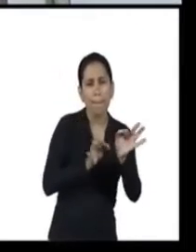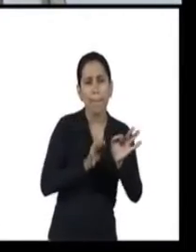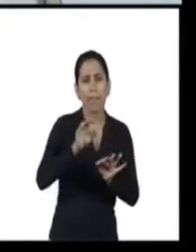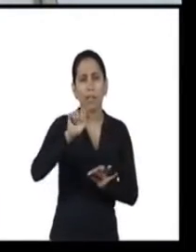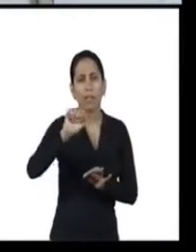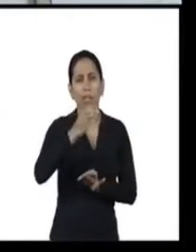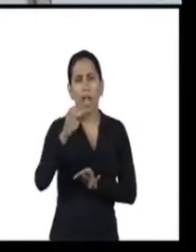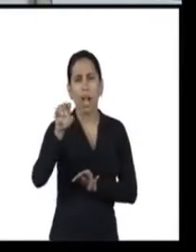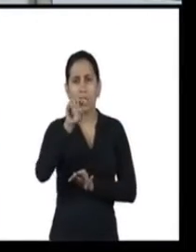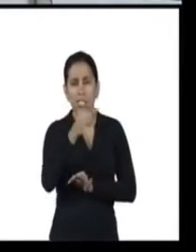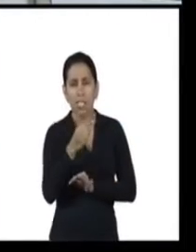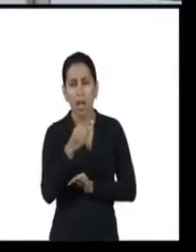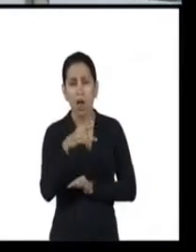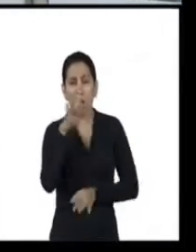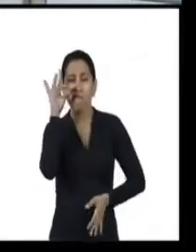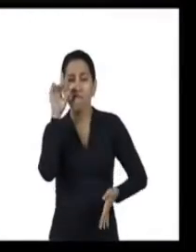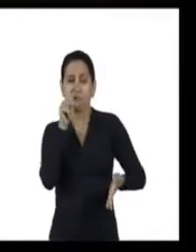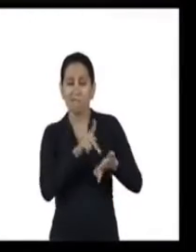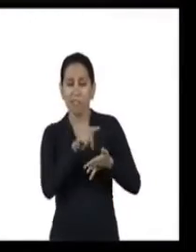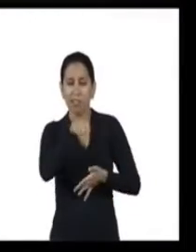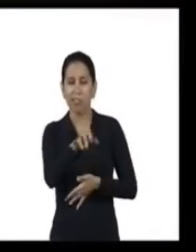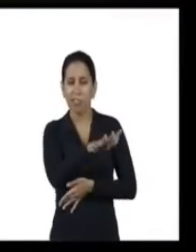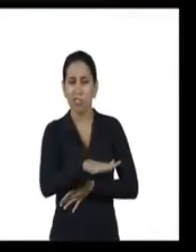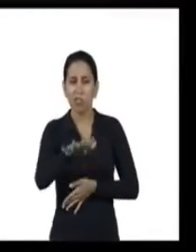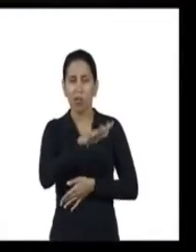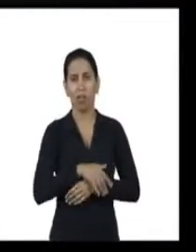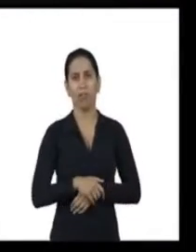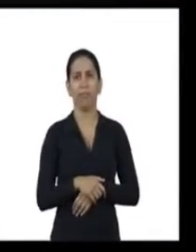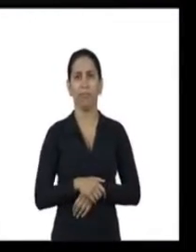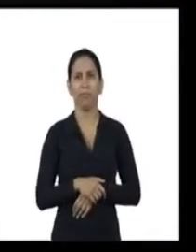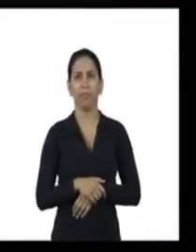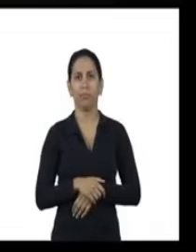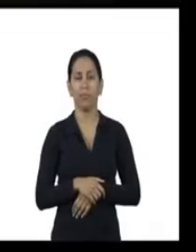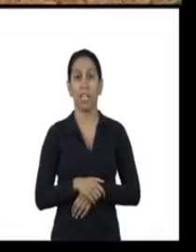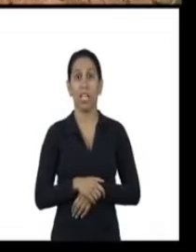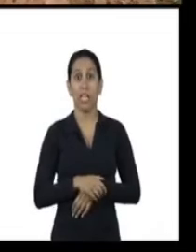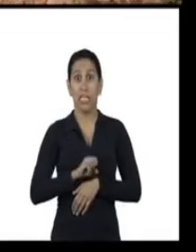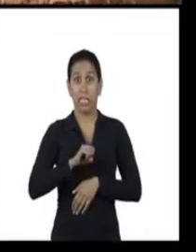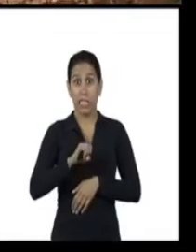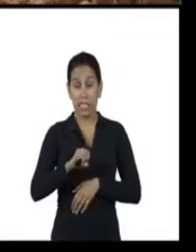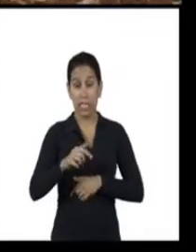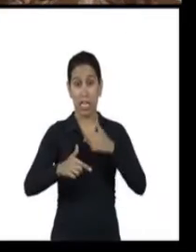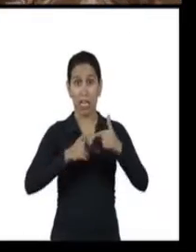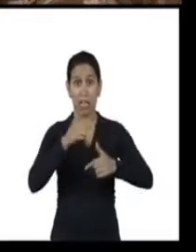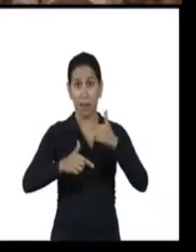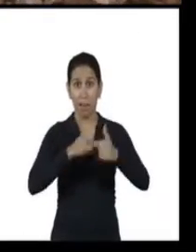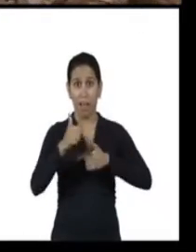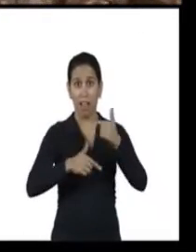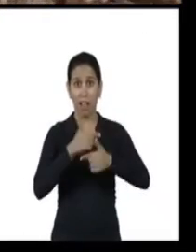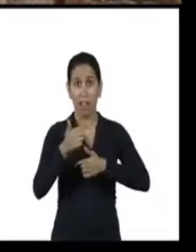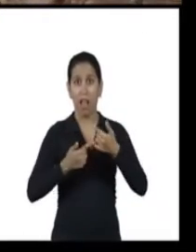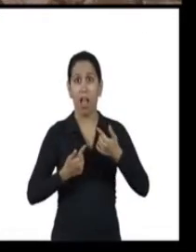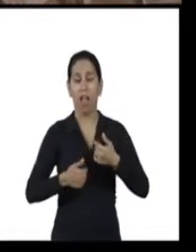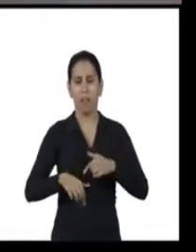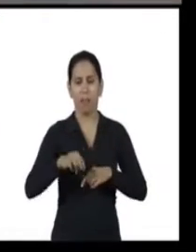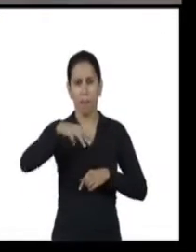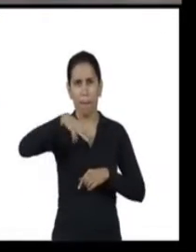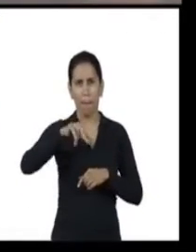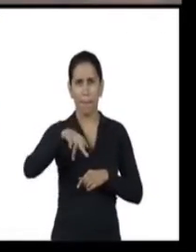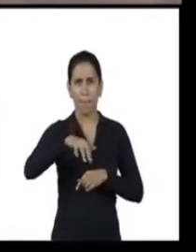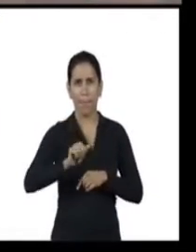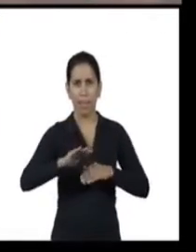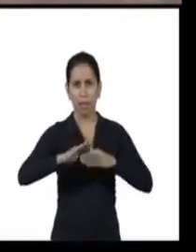para a realidade daquele local. Na mina a céu aberto, por exemplo, as condições geológicas, topográficas